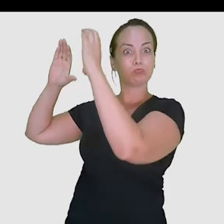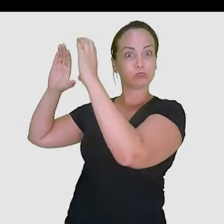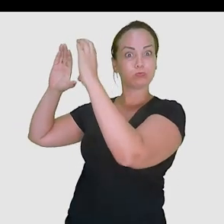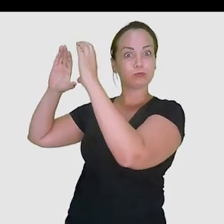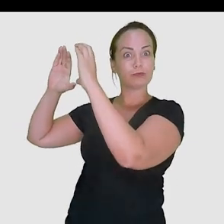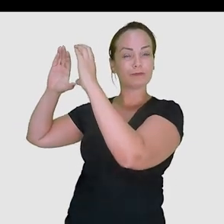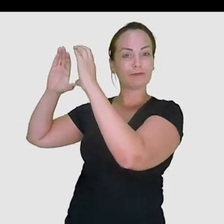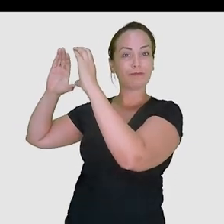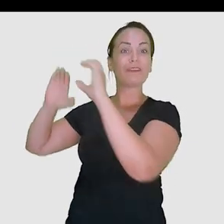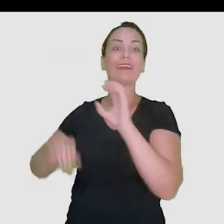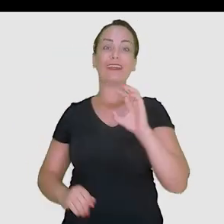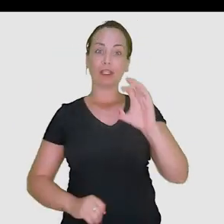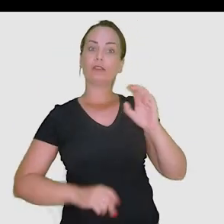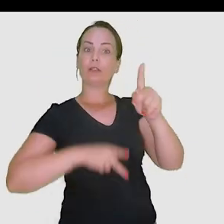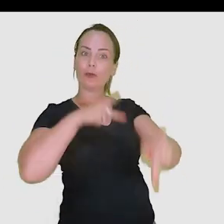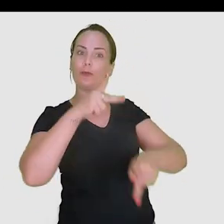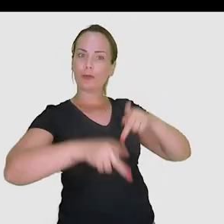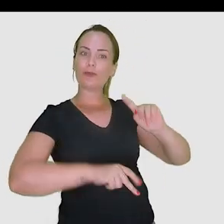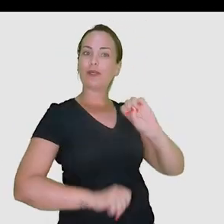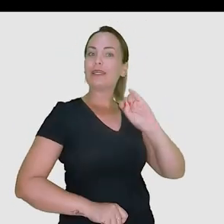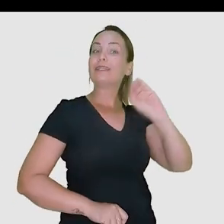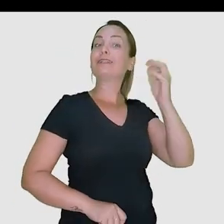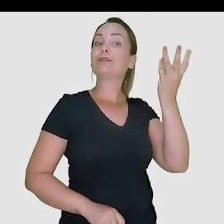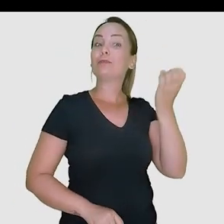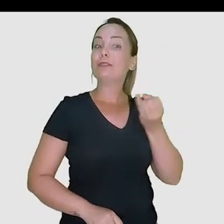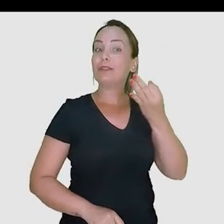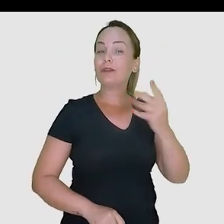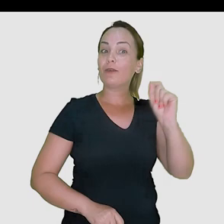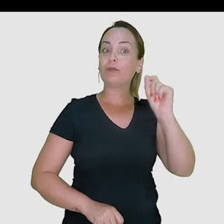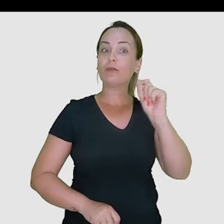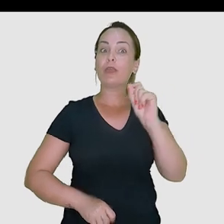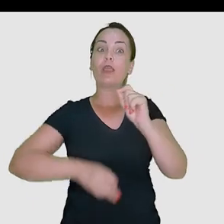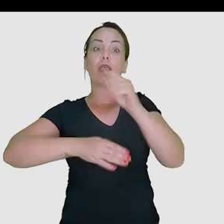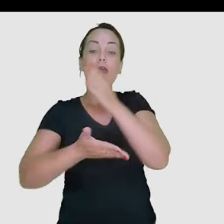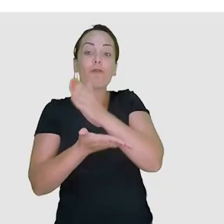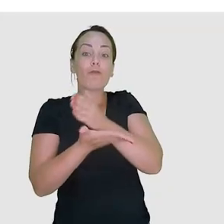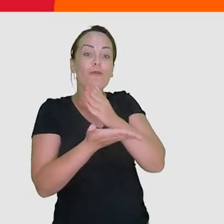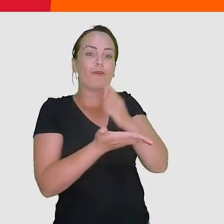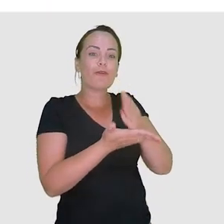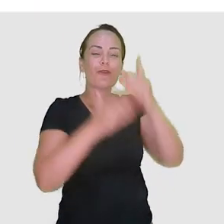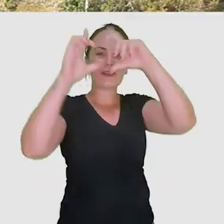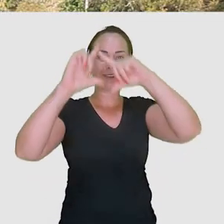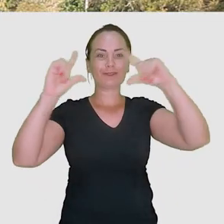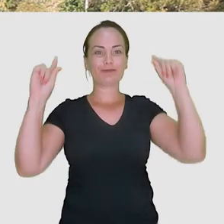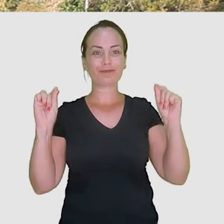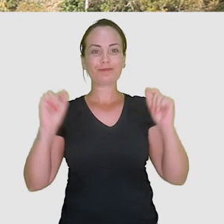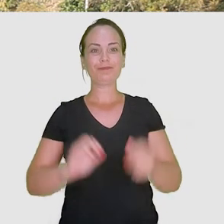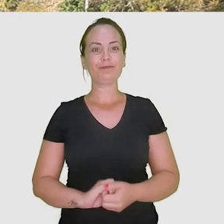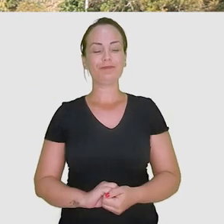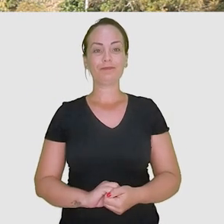voltava a crescer. Era dessa forma que aqueles povos explicavam o fenômeno das fases da Lua.